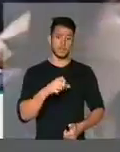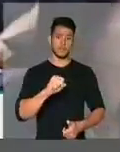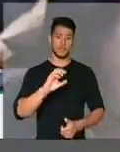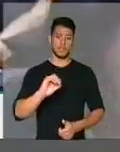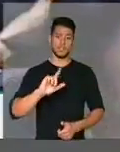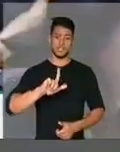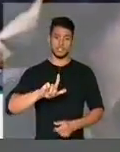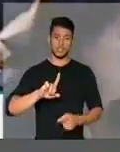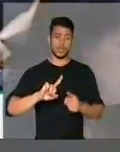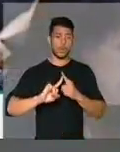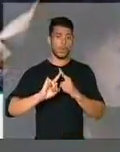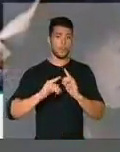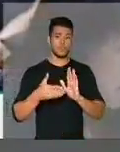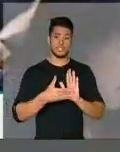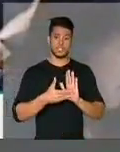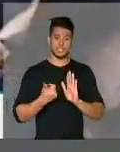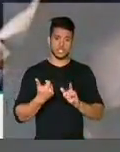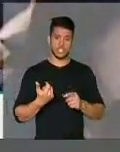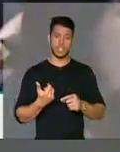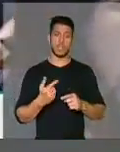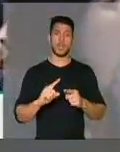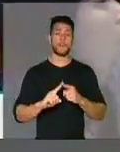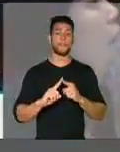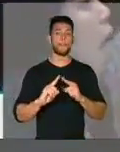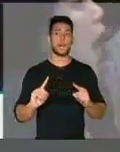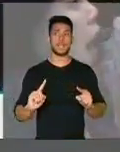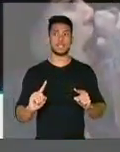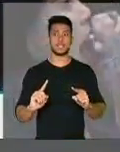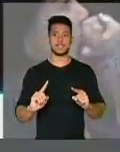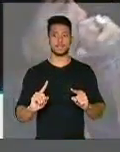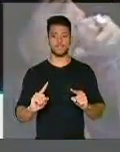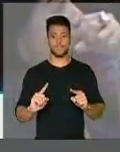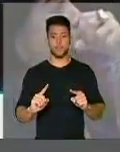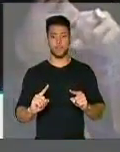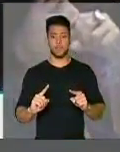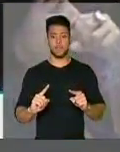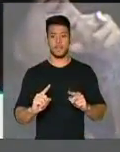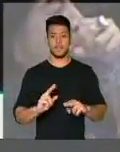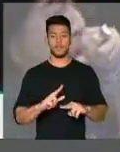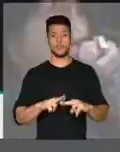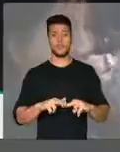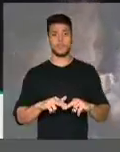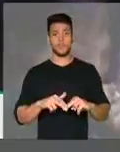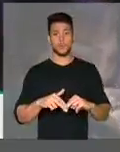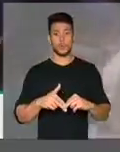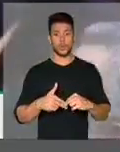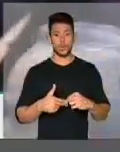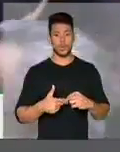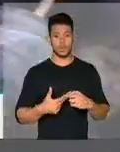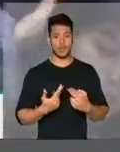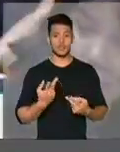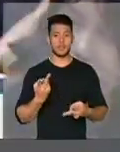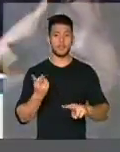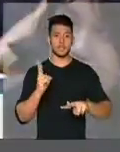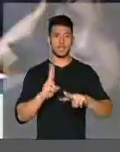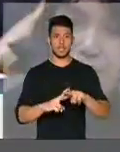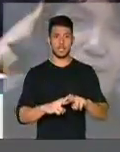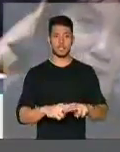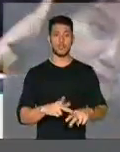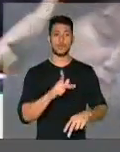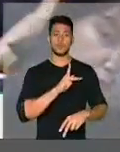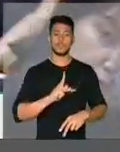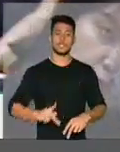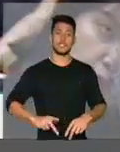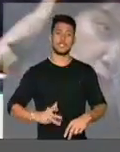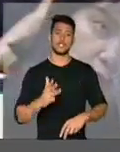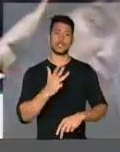favoráveis ao que o PSOL está propondo, retirar a SENAD daí. Porém, porque estão prendendo um presidente da